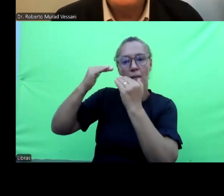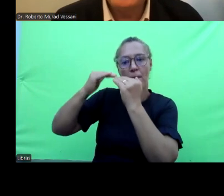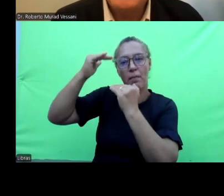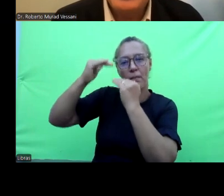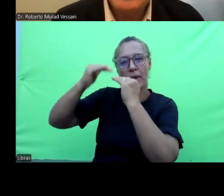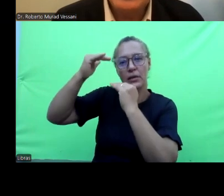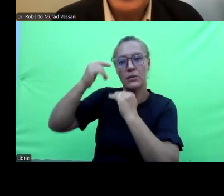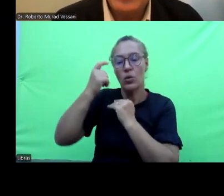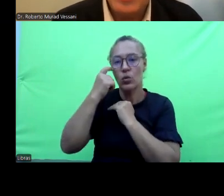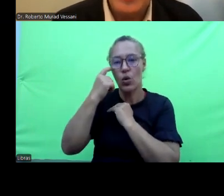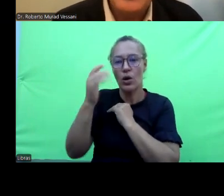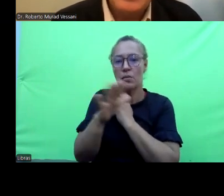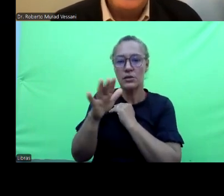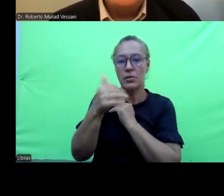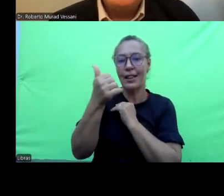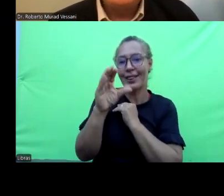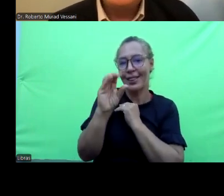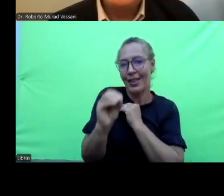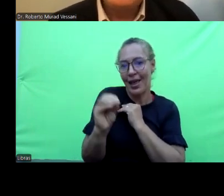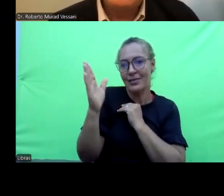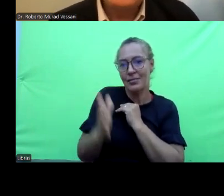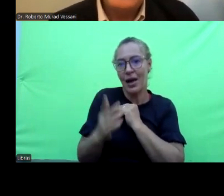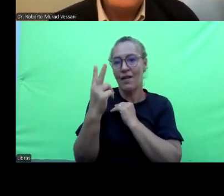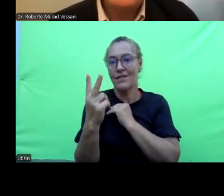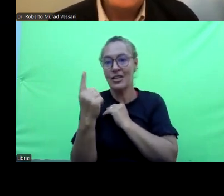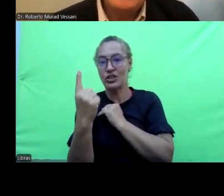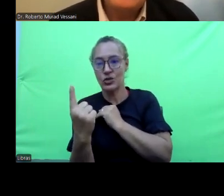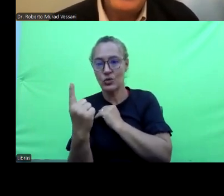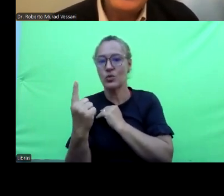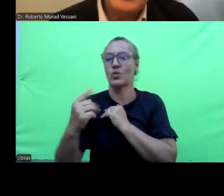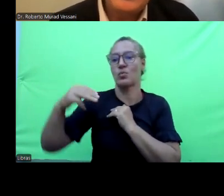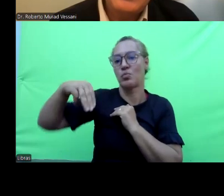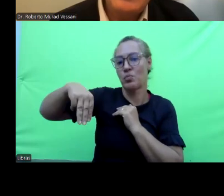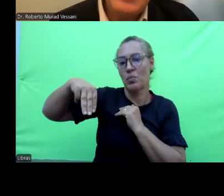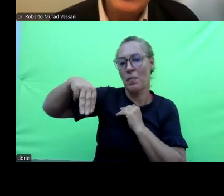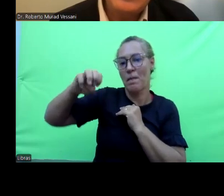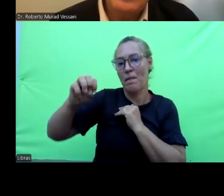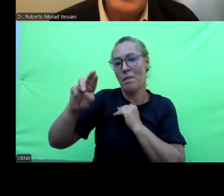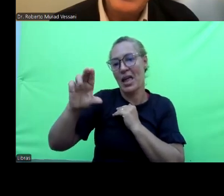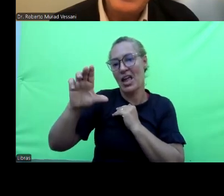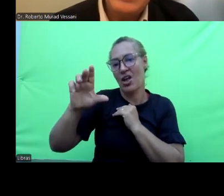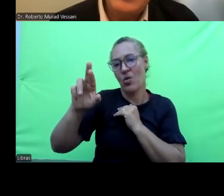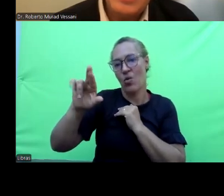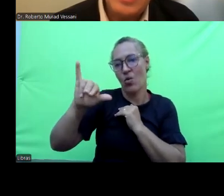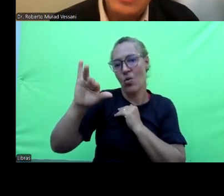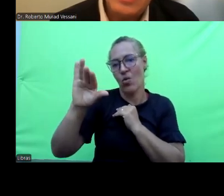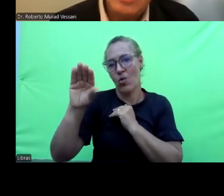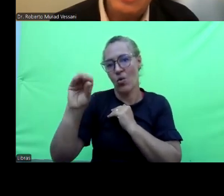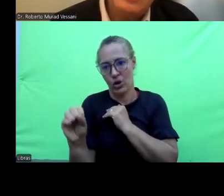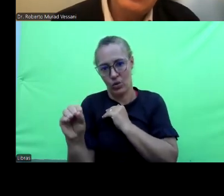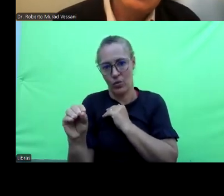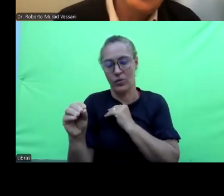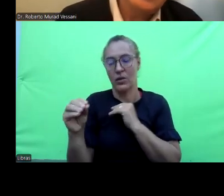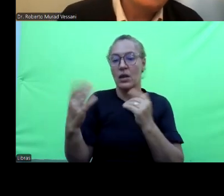e 21 milímetros de mercúrio. E essas são consideradas, então, as faixas de limite de normalidade para a gente.